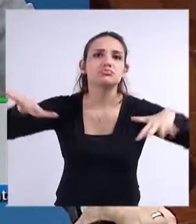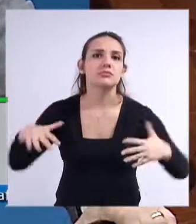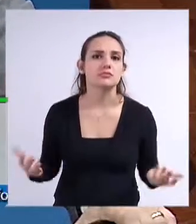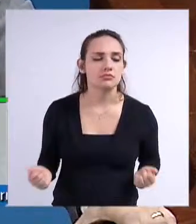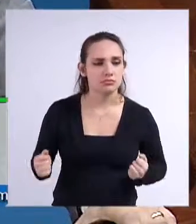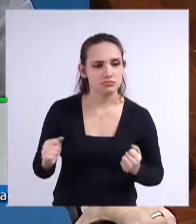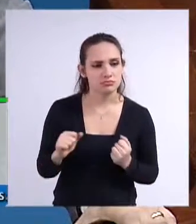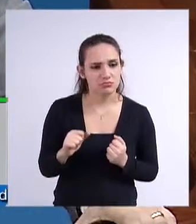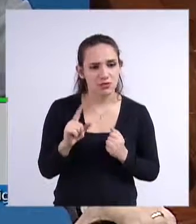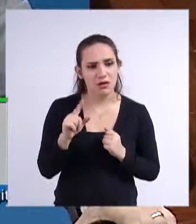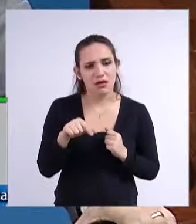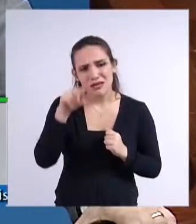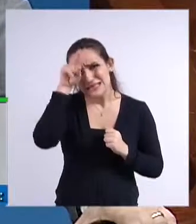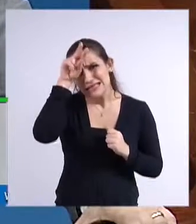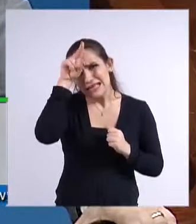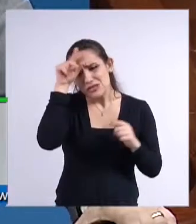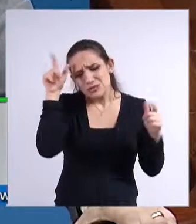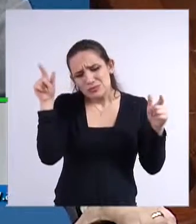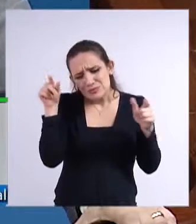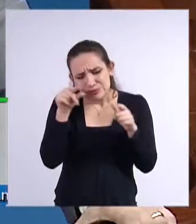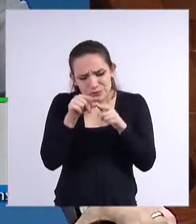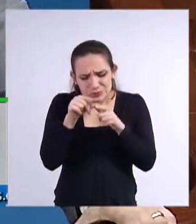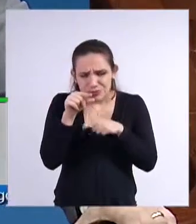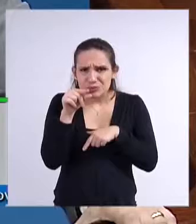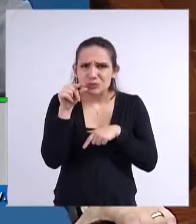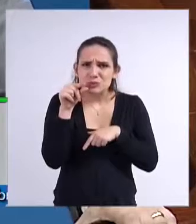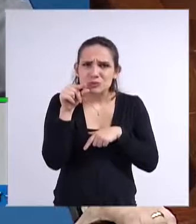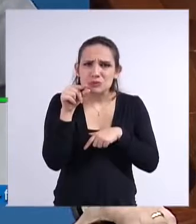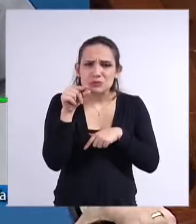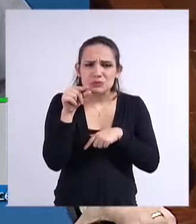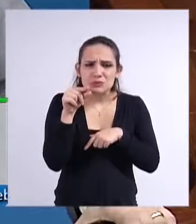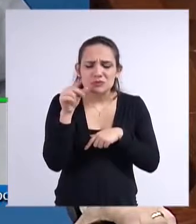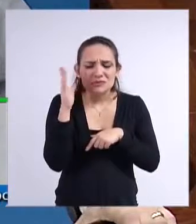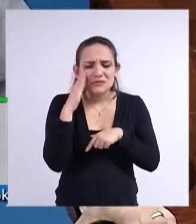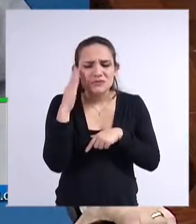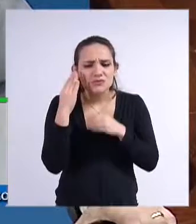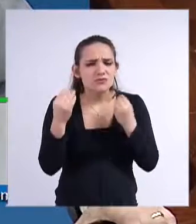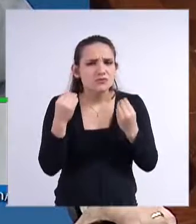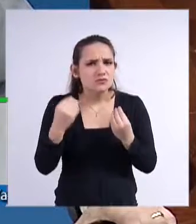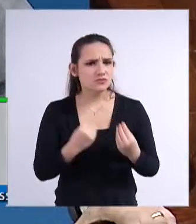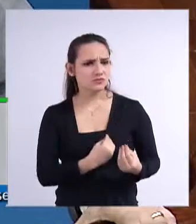pequeno inseto, nós temos que conhecer seus hábitos,